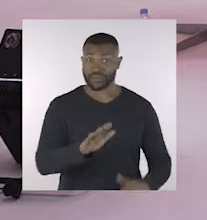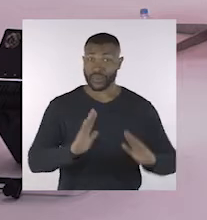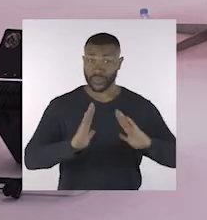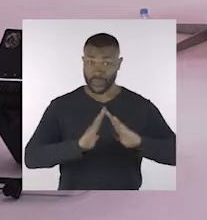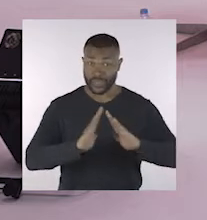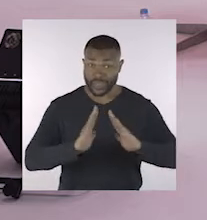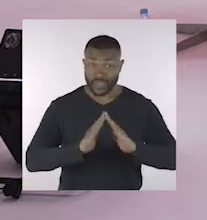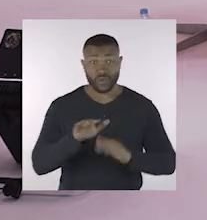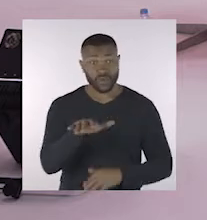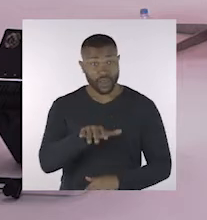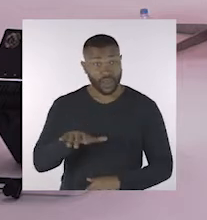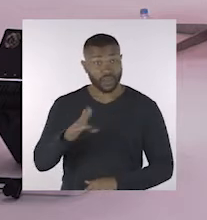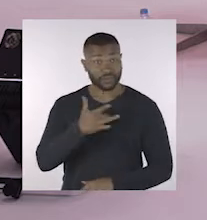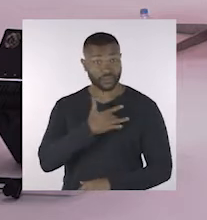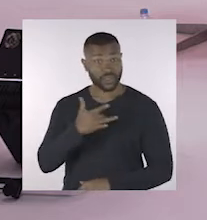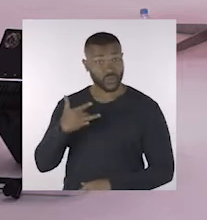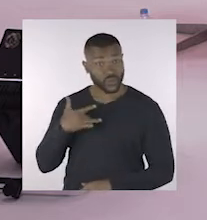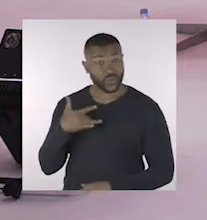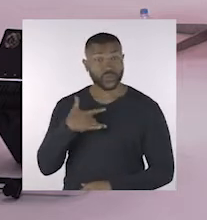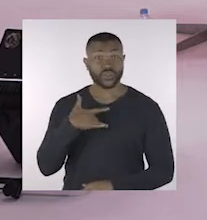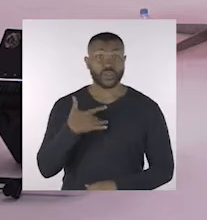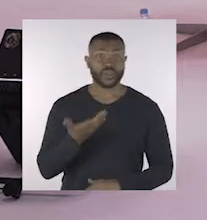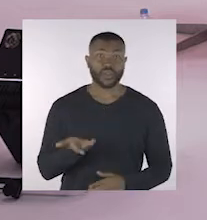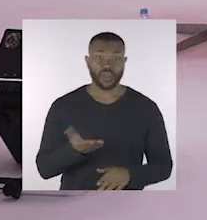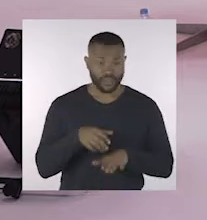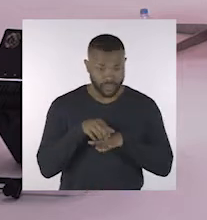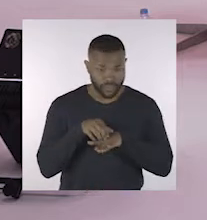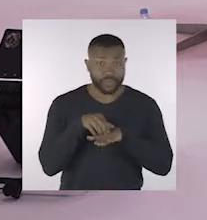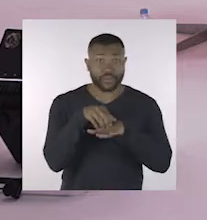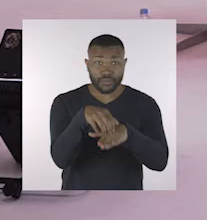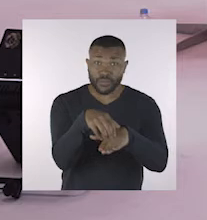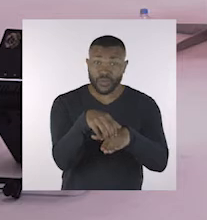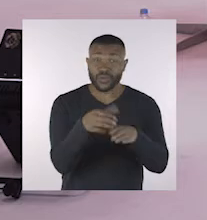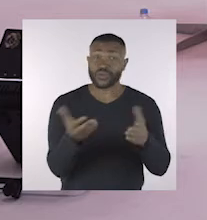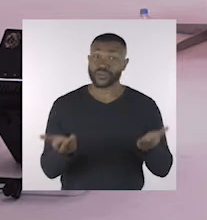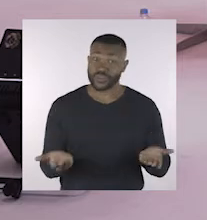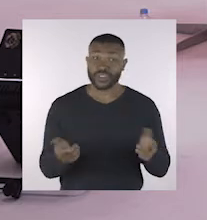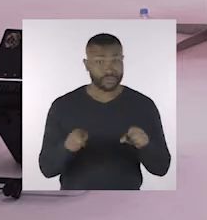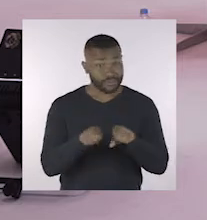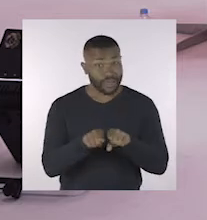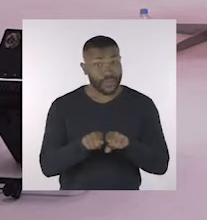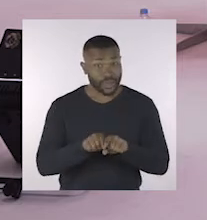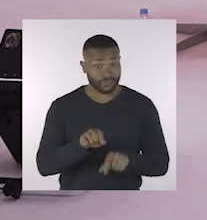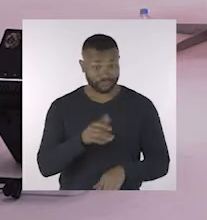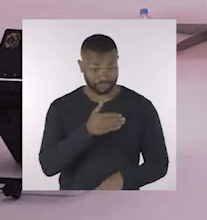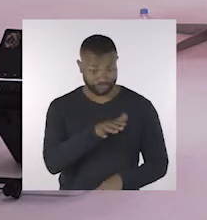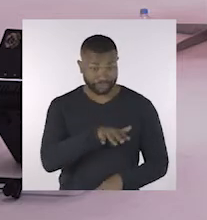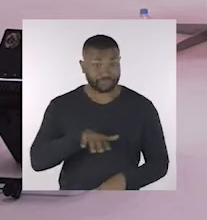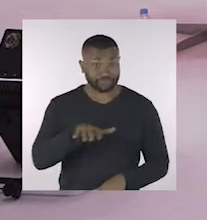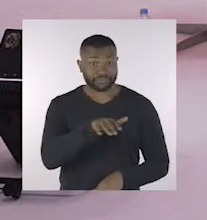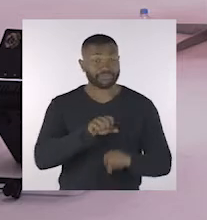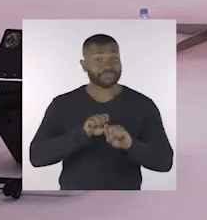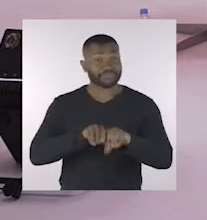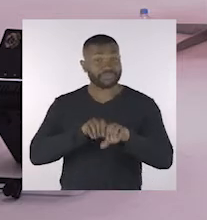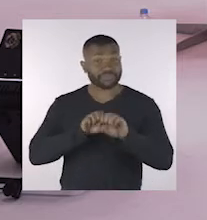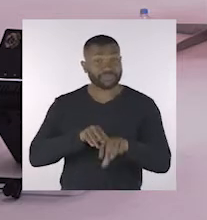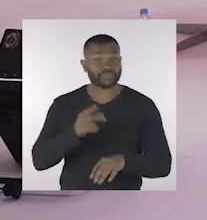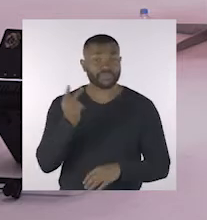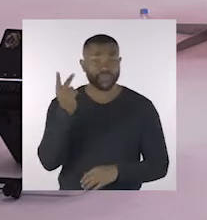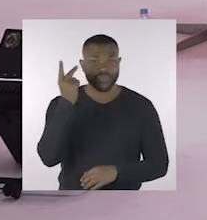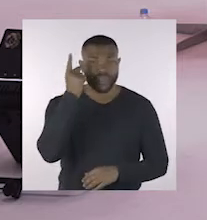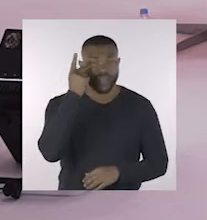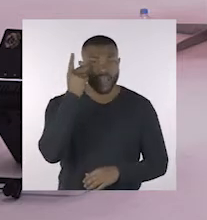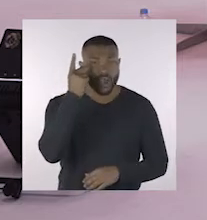na área da Habitação seja na área da saúde seja no transporte seja na educação São